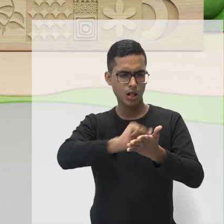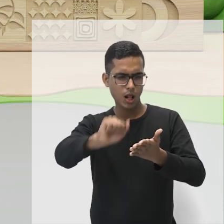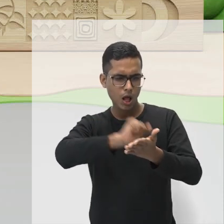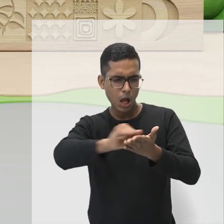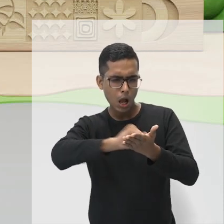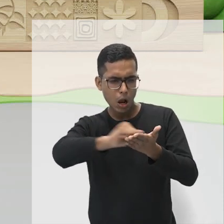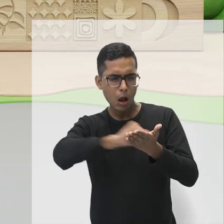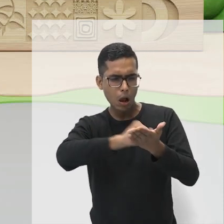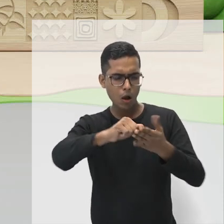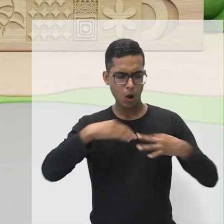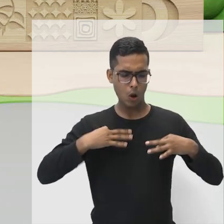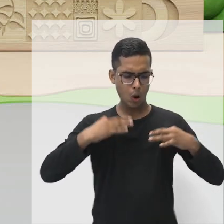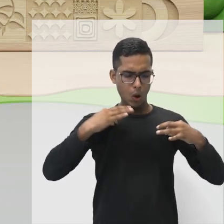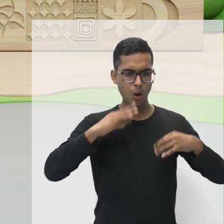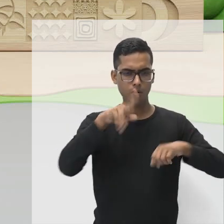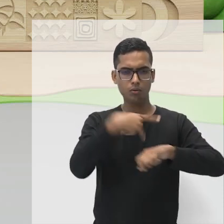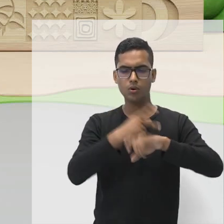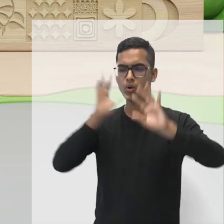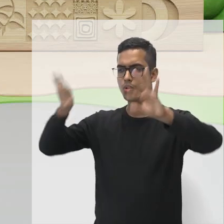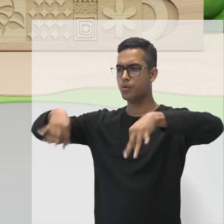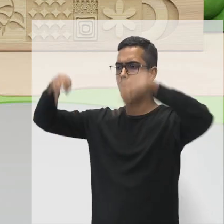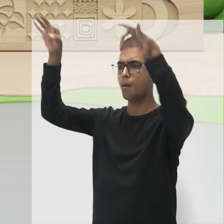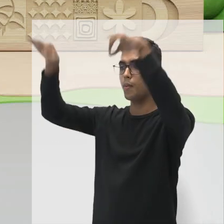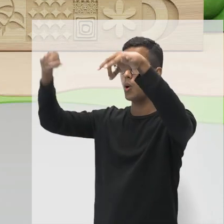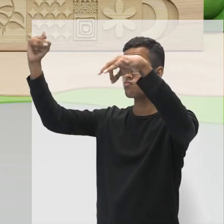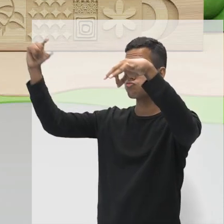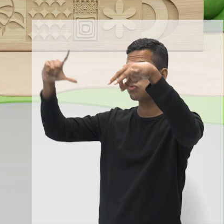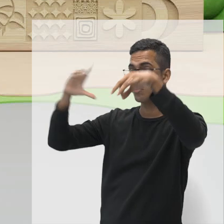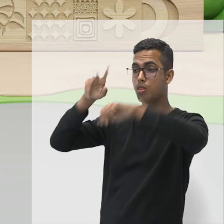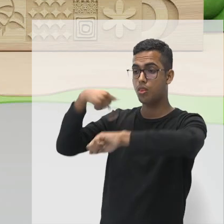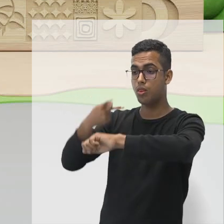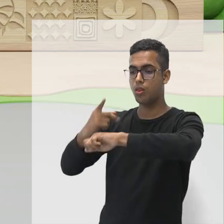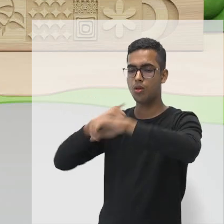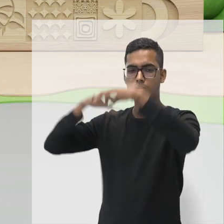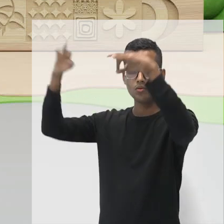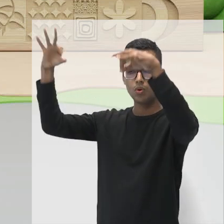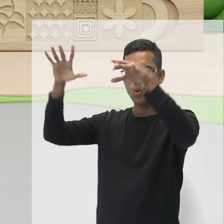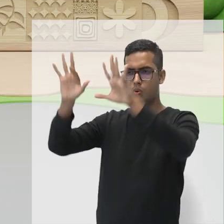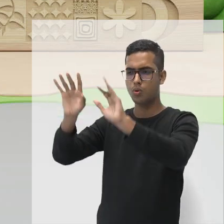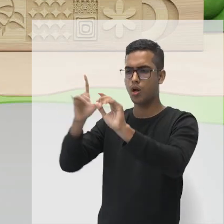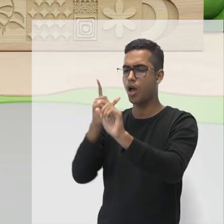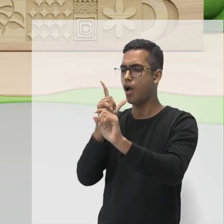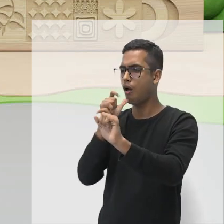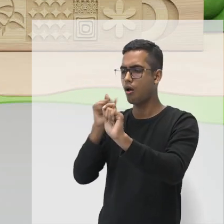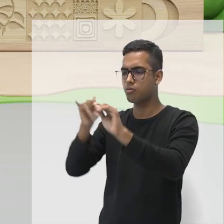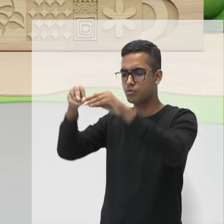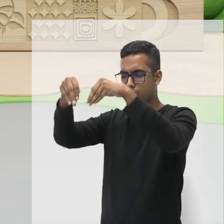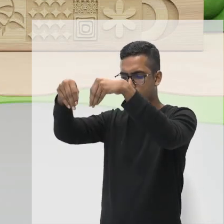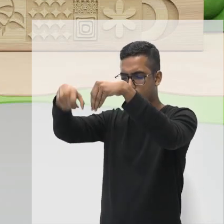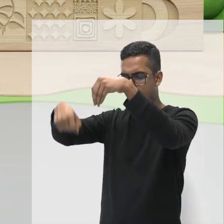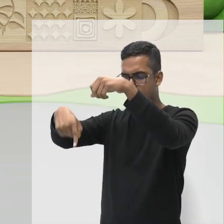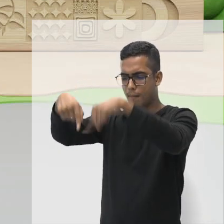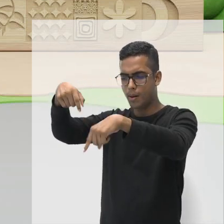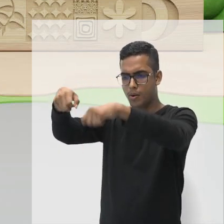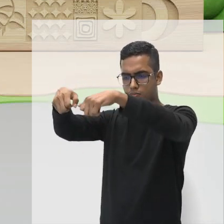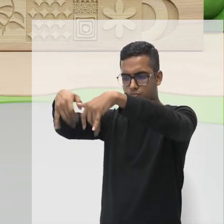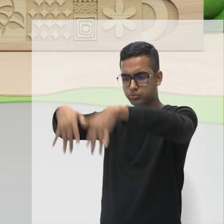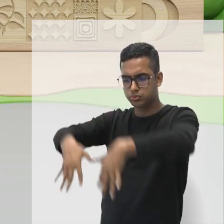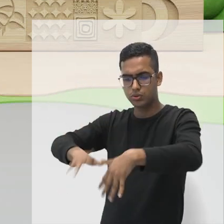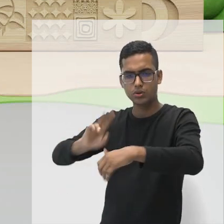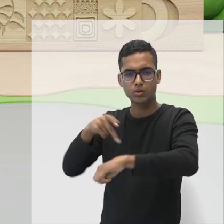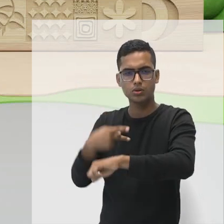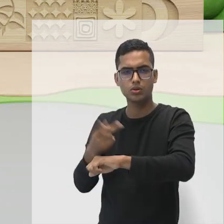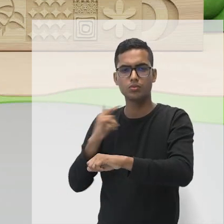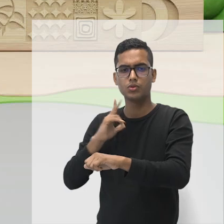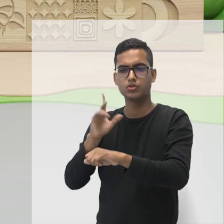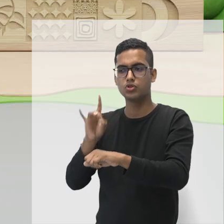você põe no varal, você vai retirar o líquido, certo? E vai ter ali apenas a sua